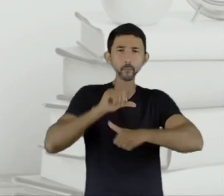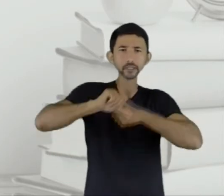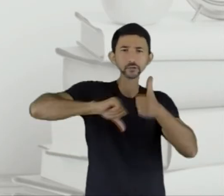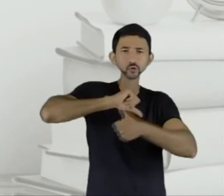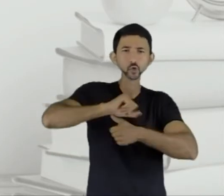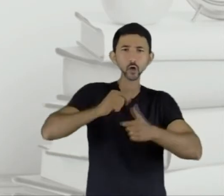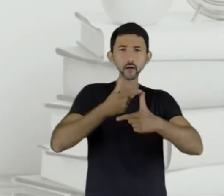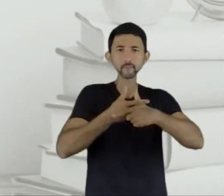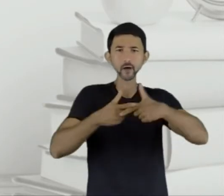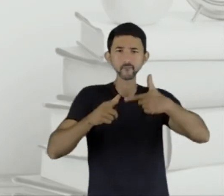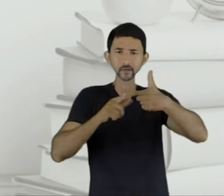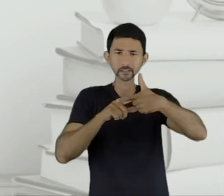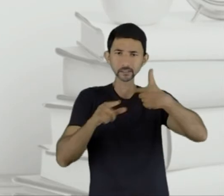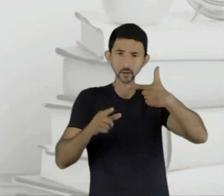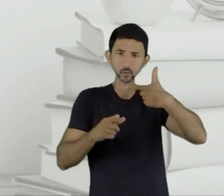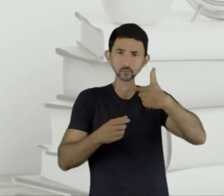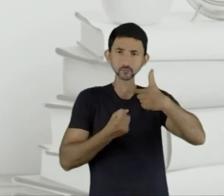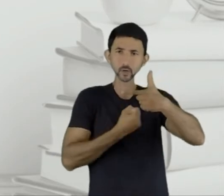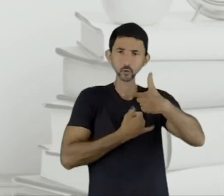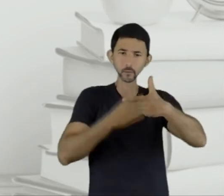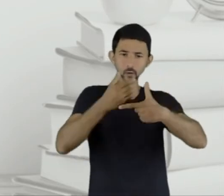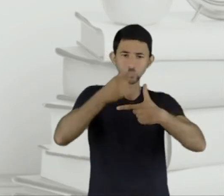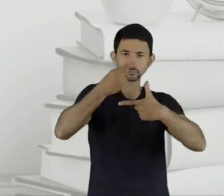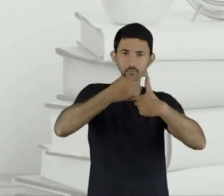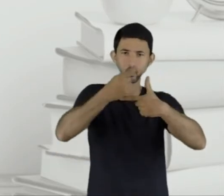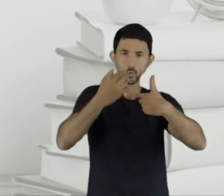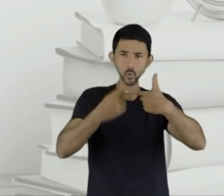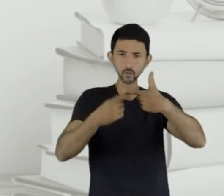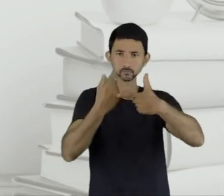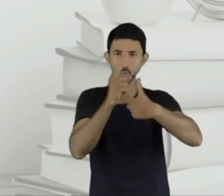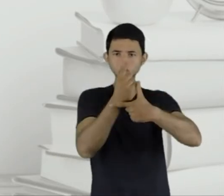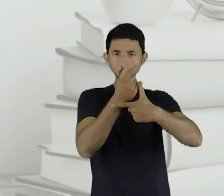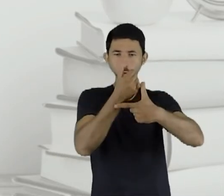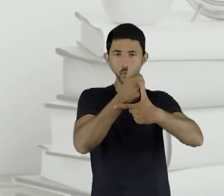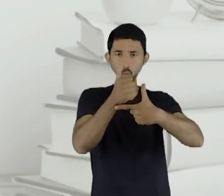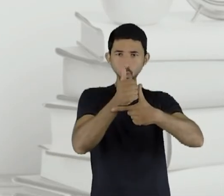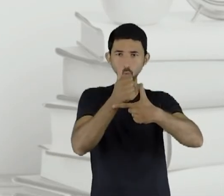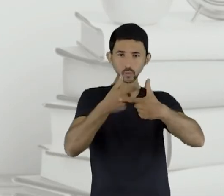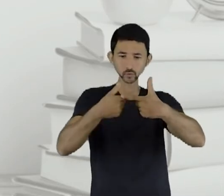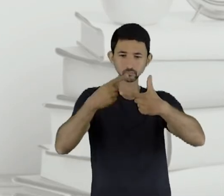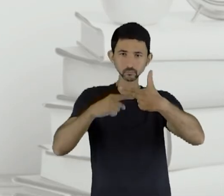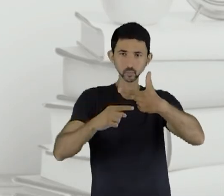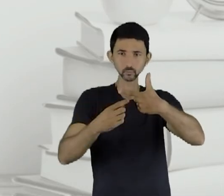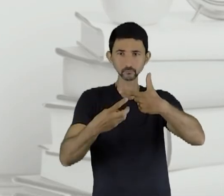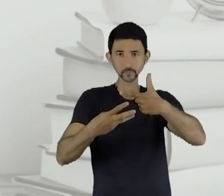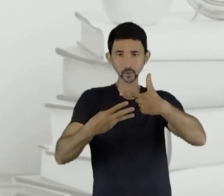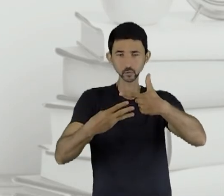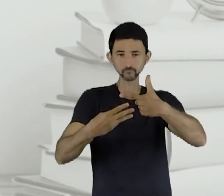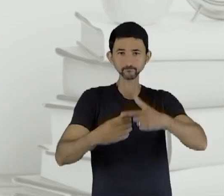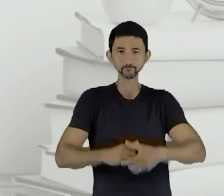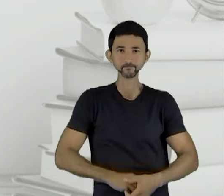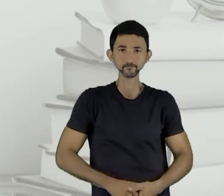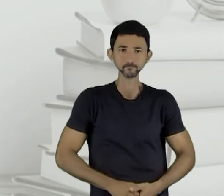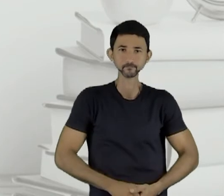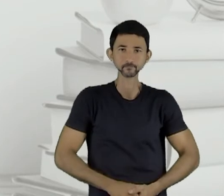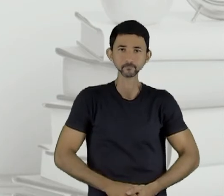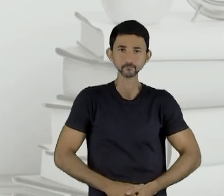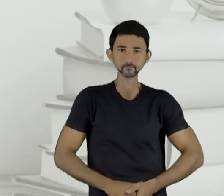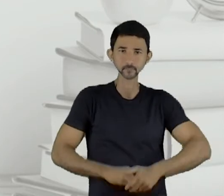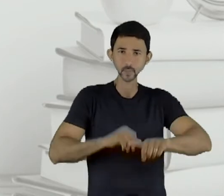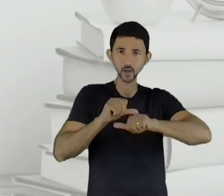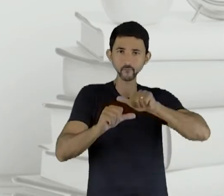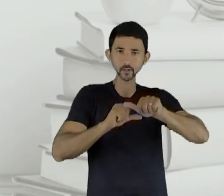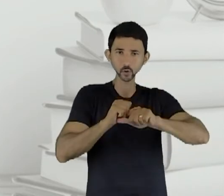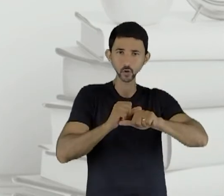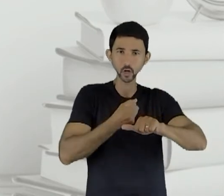uma fração com numerador maior que denominador num número misto. Então, transformando para